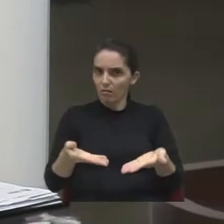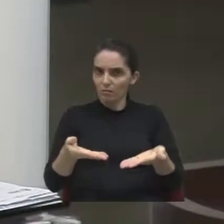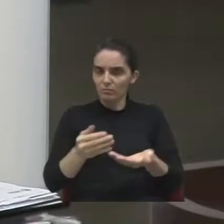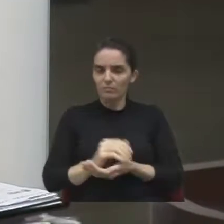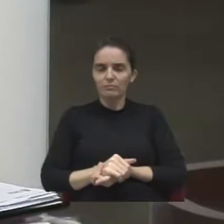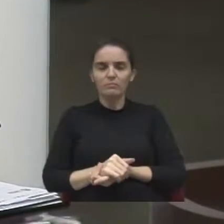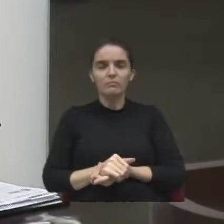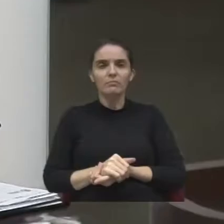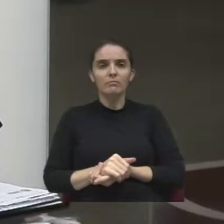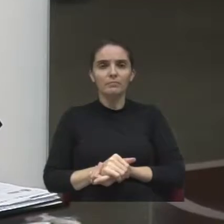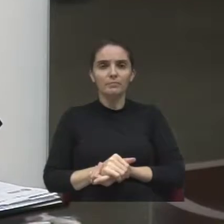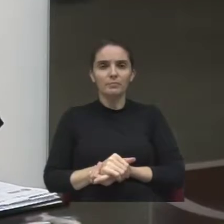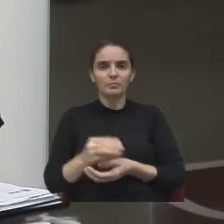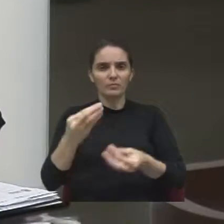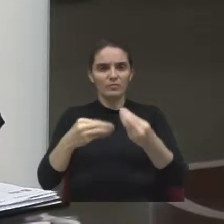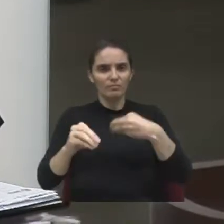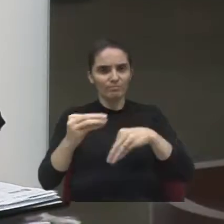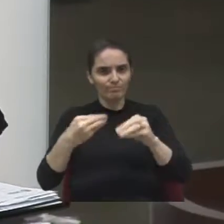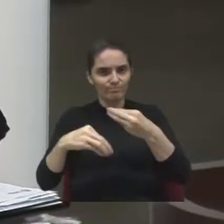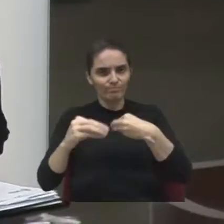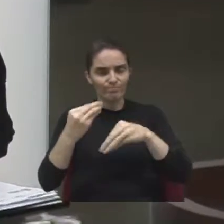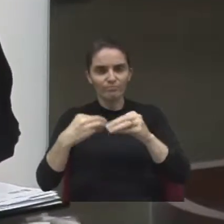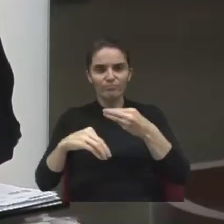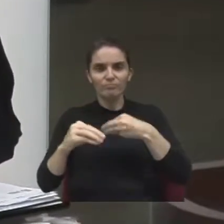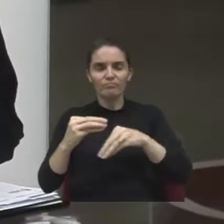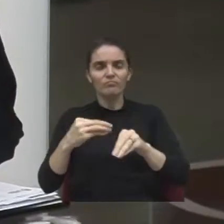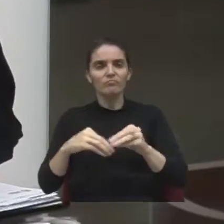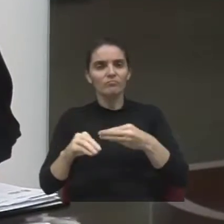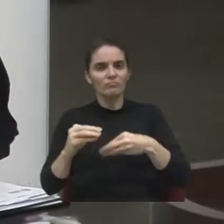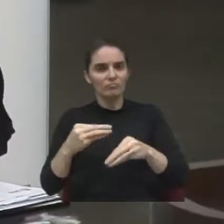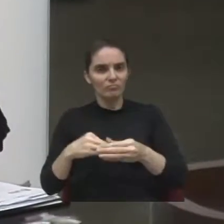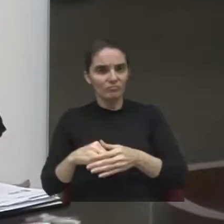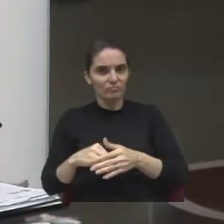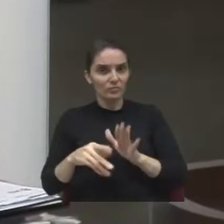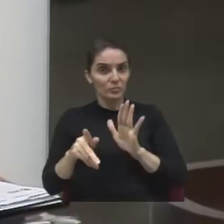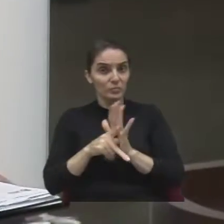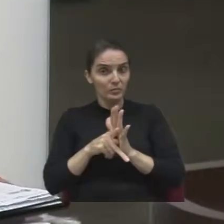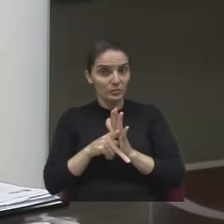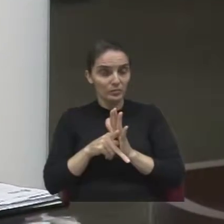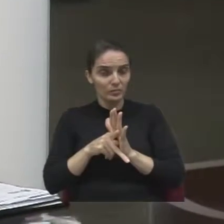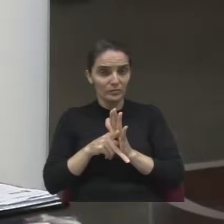o plástico, oriundo do petróleo,